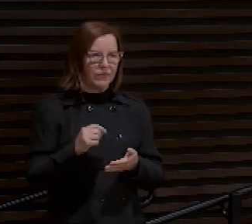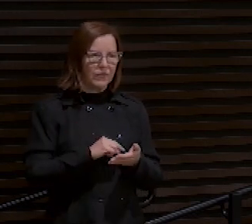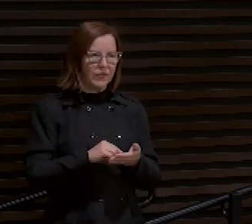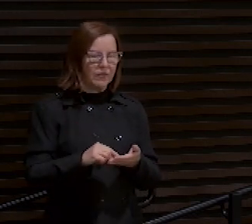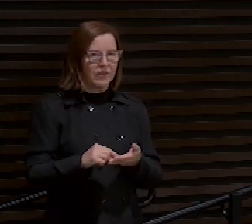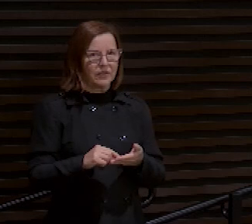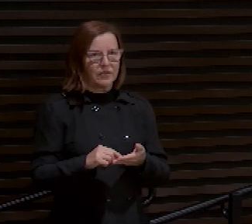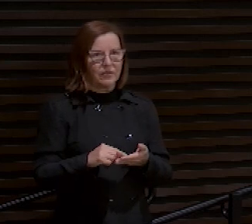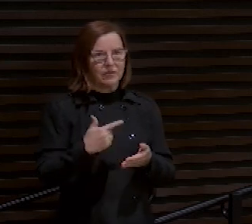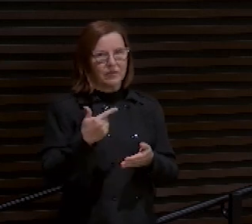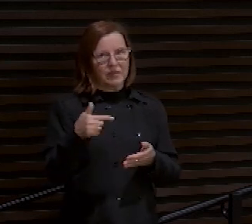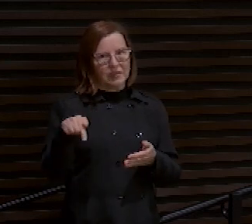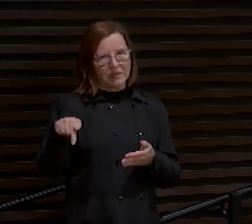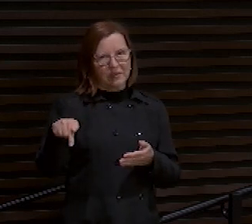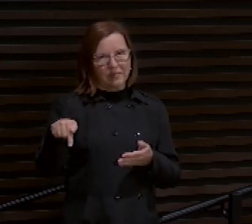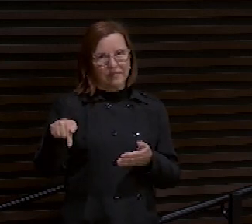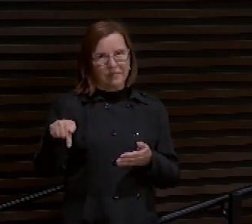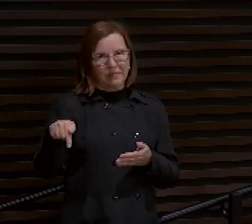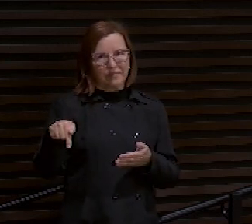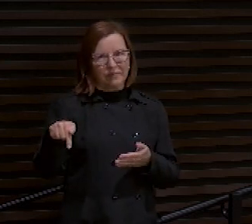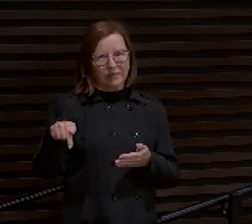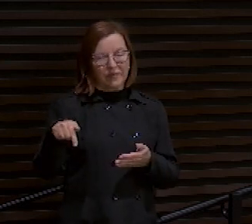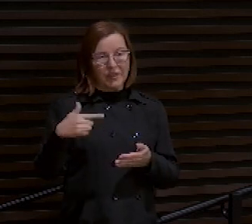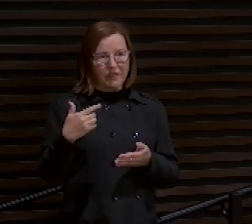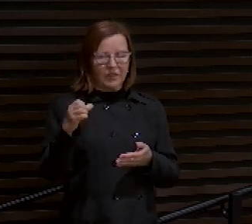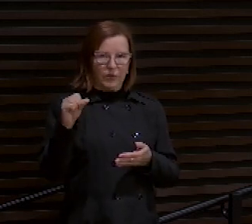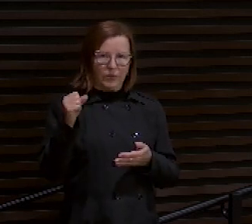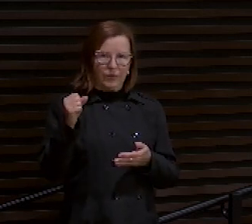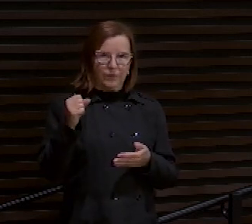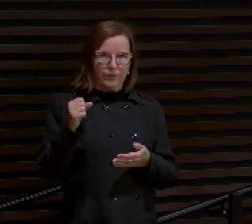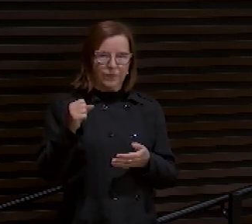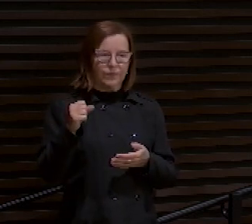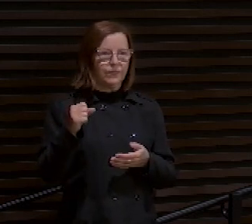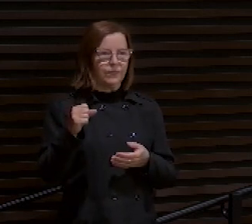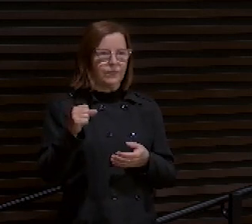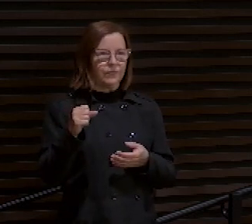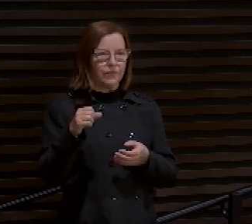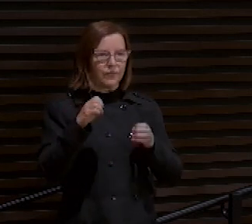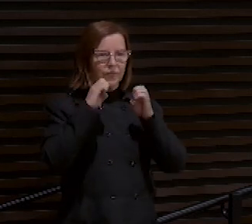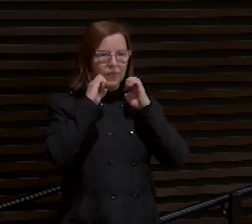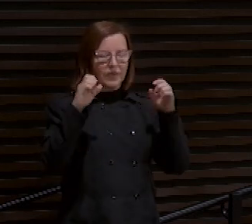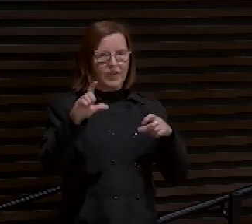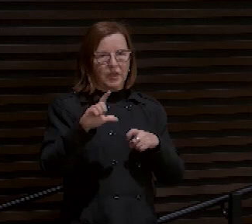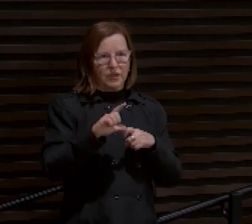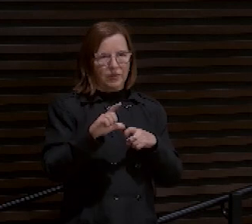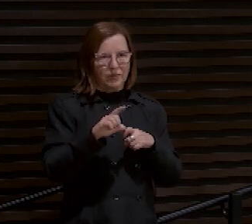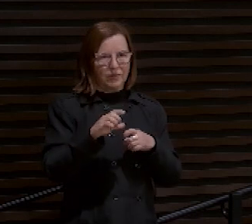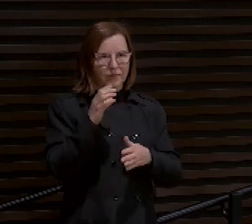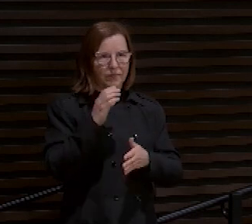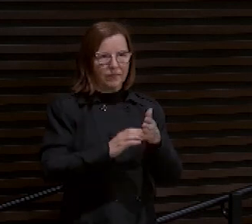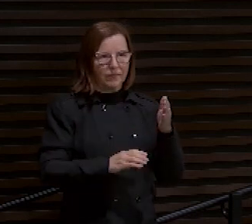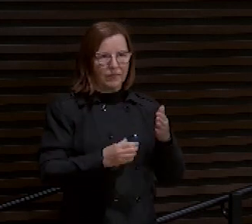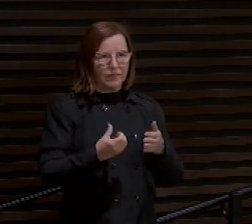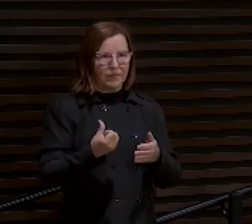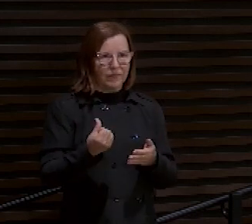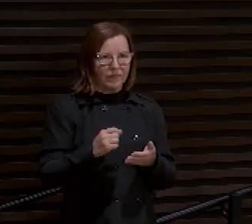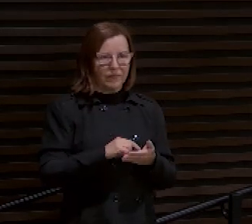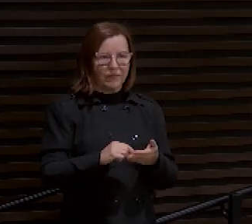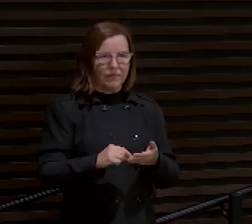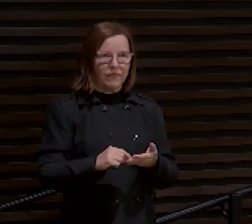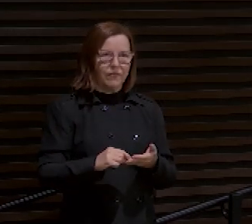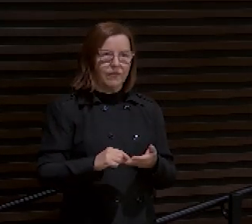versículos 27 e 28. Evangelho segundo Lucas, capítulo 6, 27 e